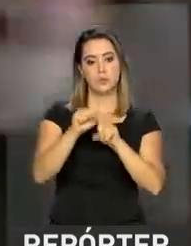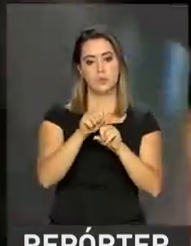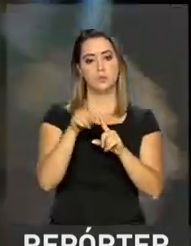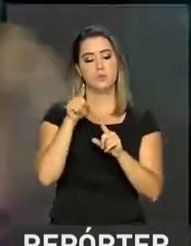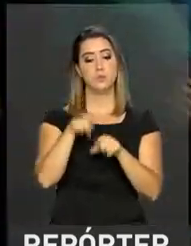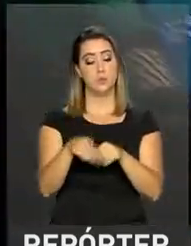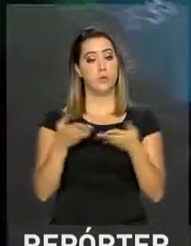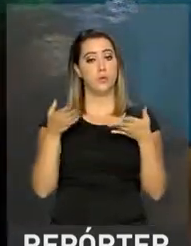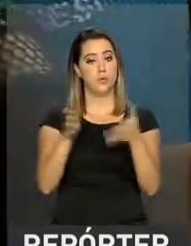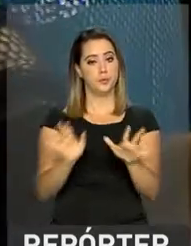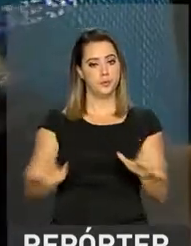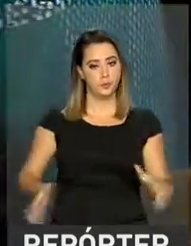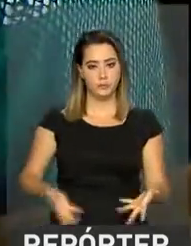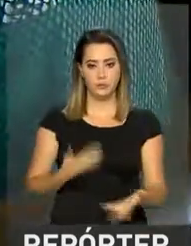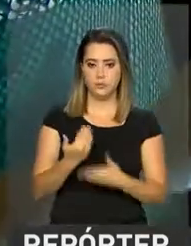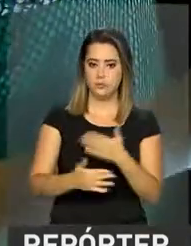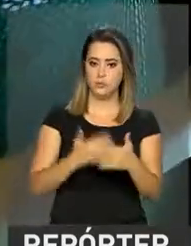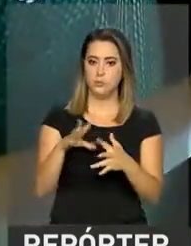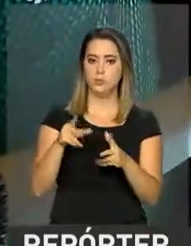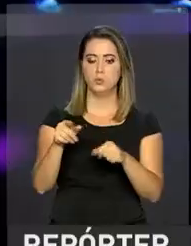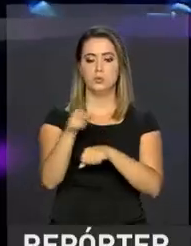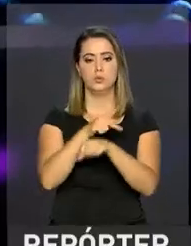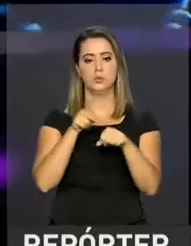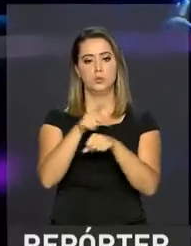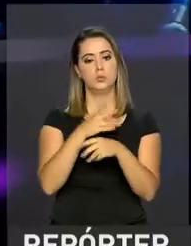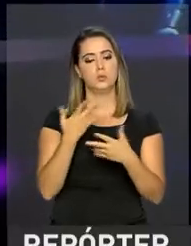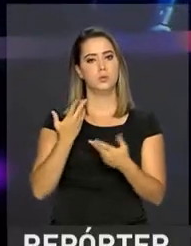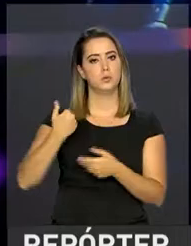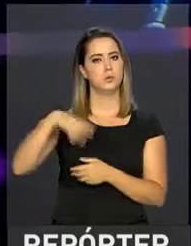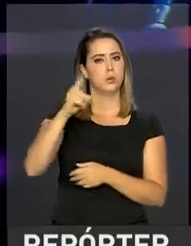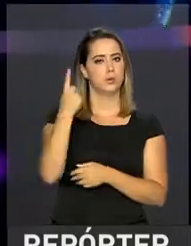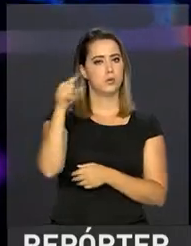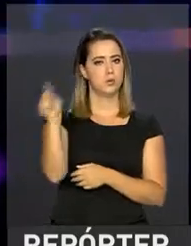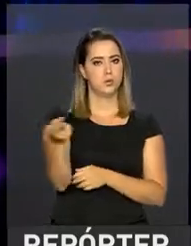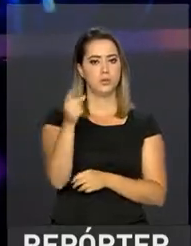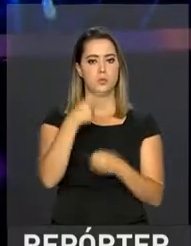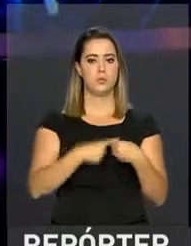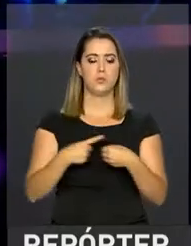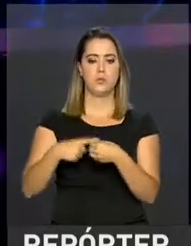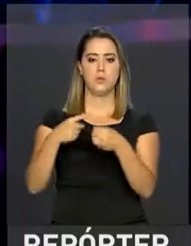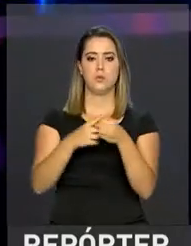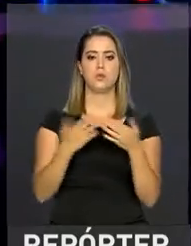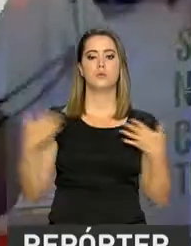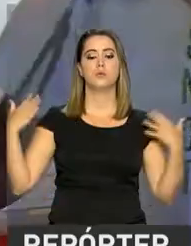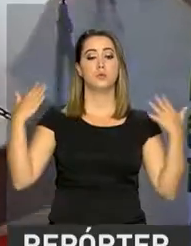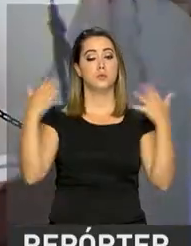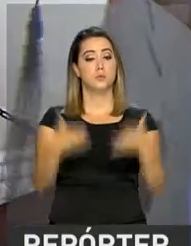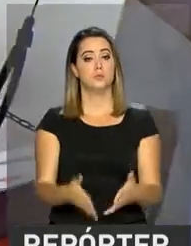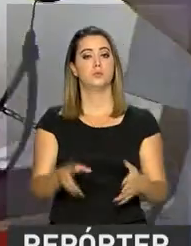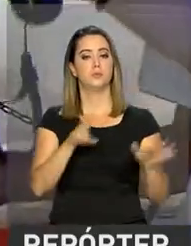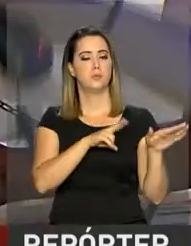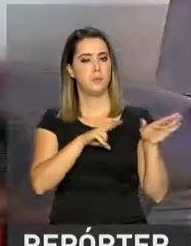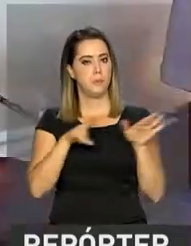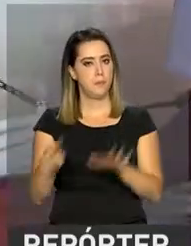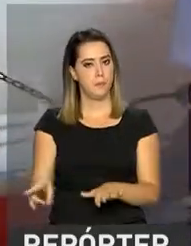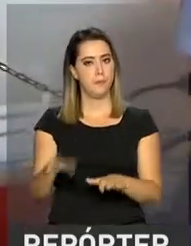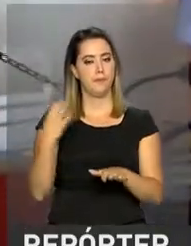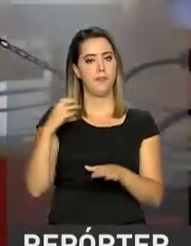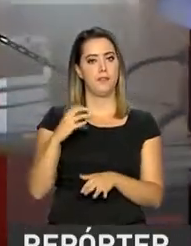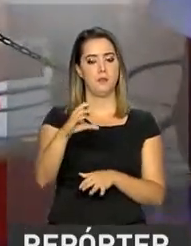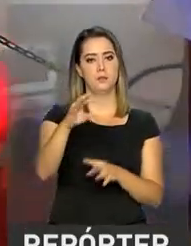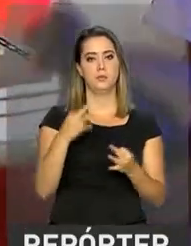civil vão promover eventos em todo o país. Mais de 1000 cidades brasileiras estão participando da Semana Nacional de